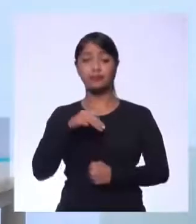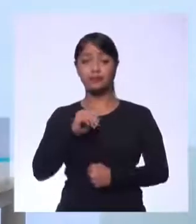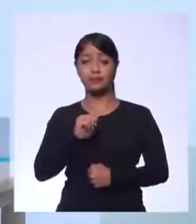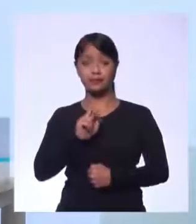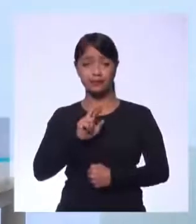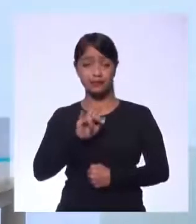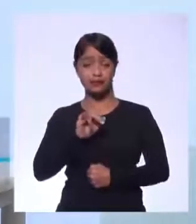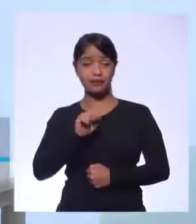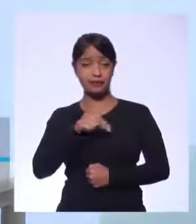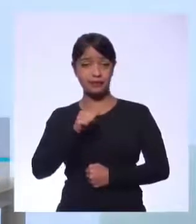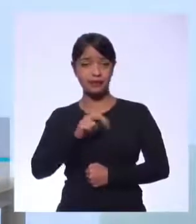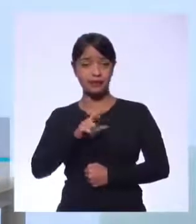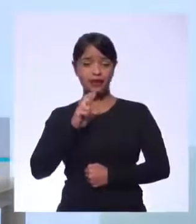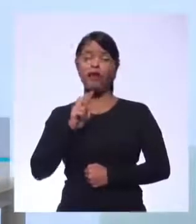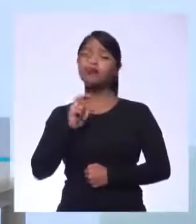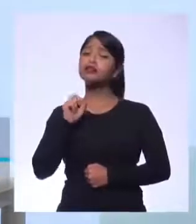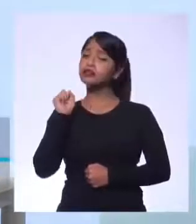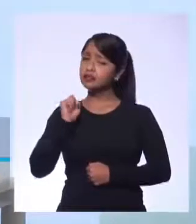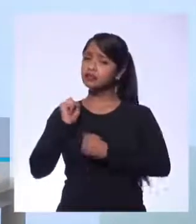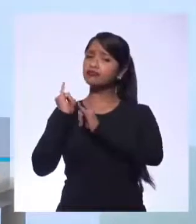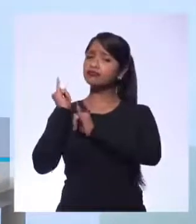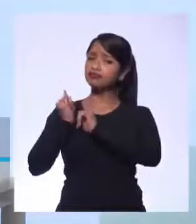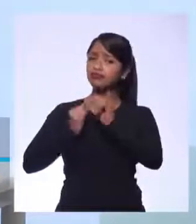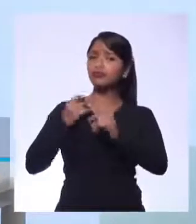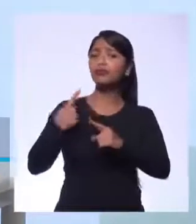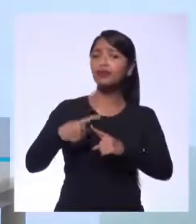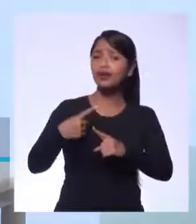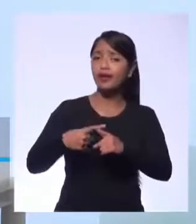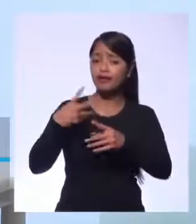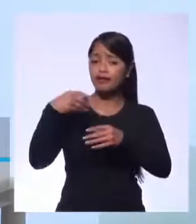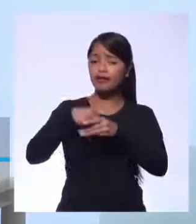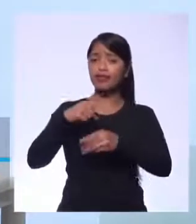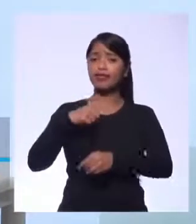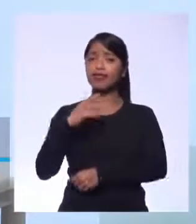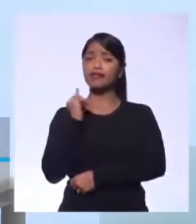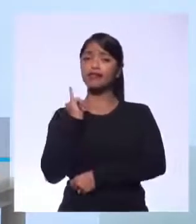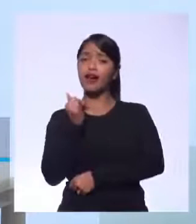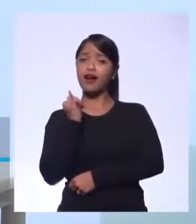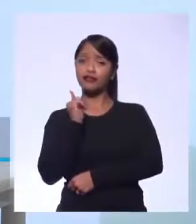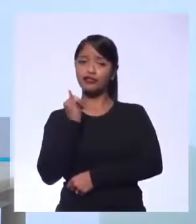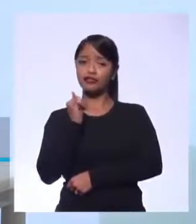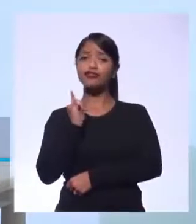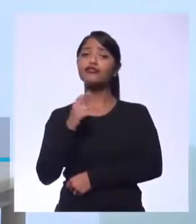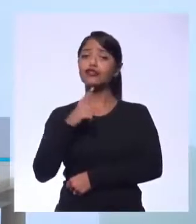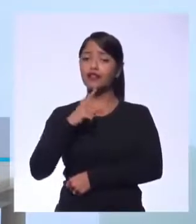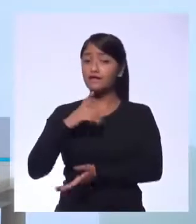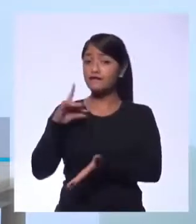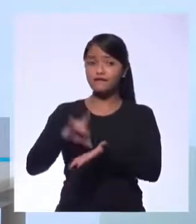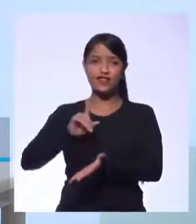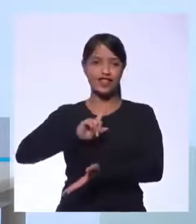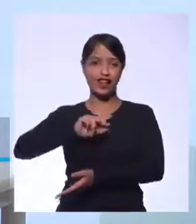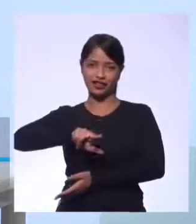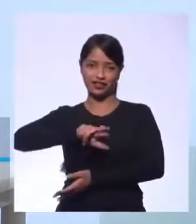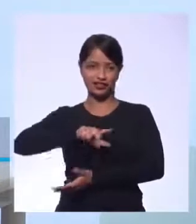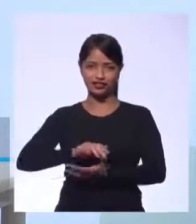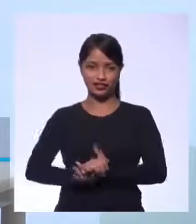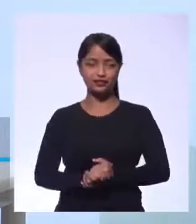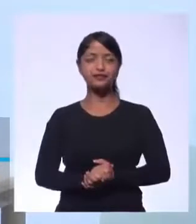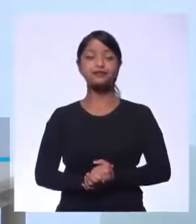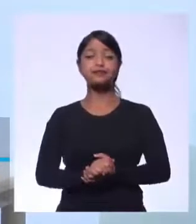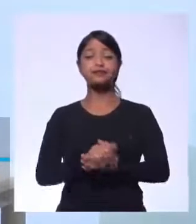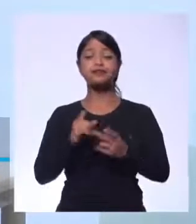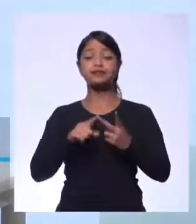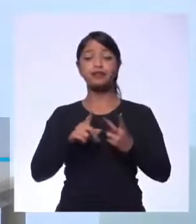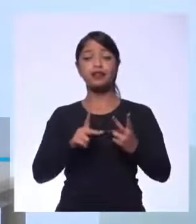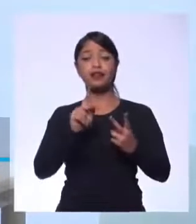lenda, já que tem uma narrativa fantasiosa. O Cauã colocou, ai, saiu, mas ele colocou alguma coisa que faz